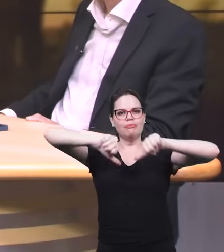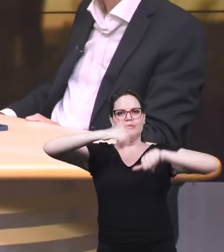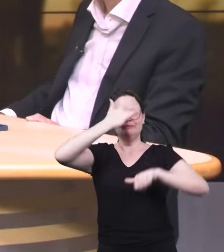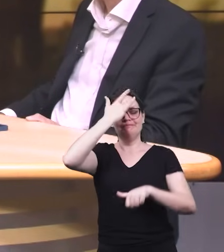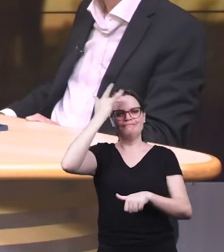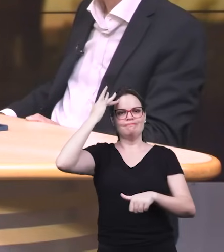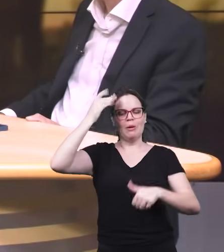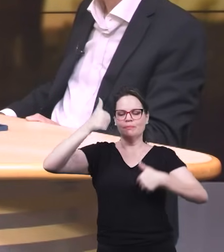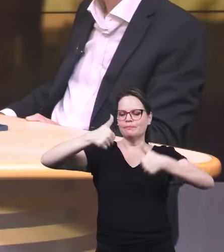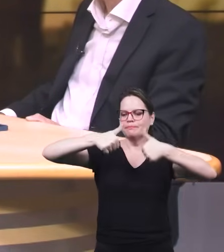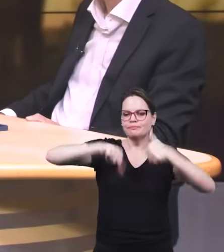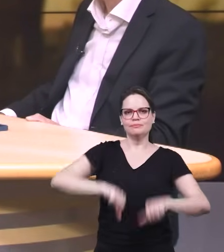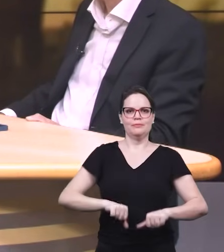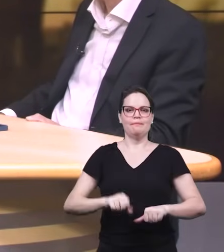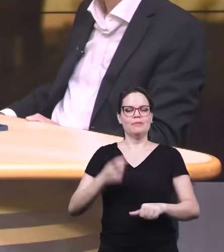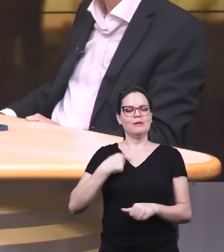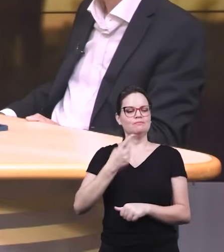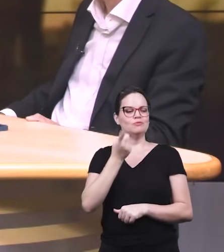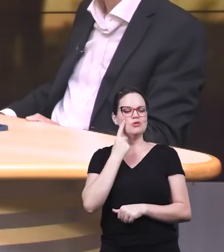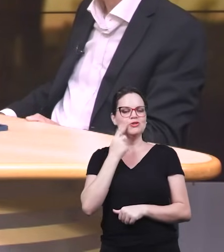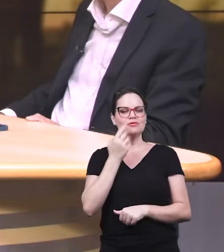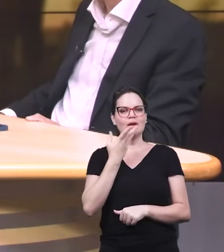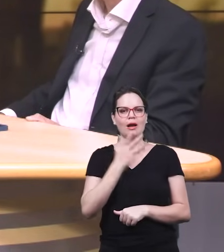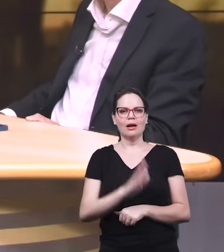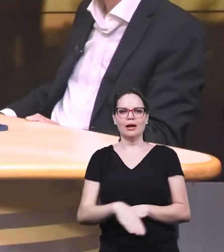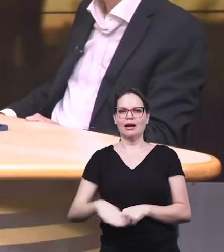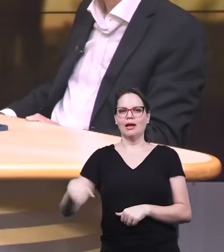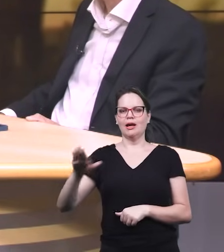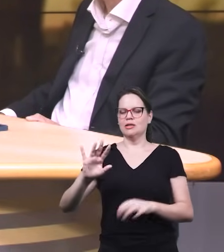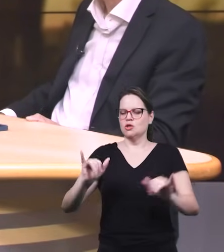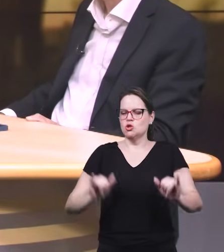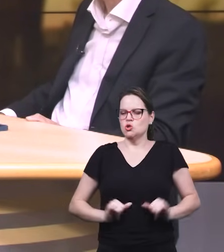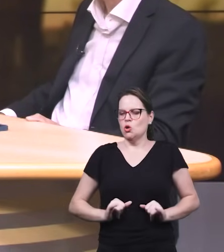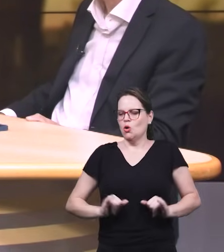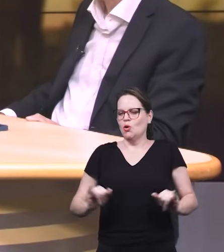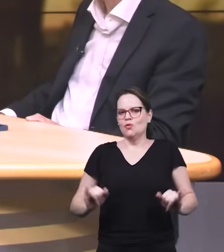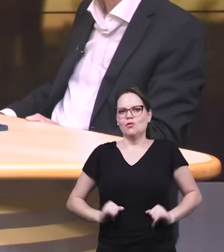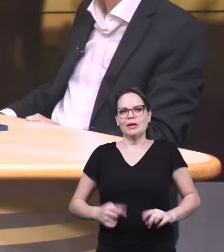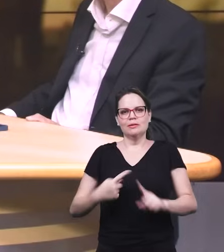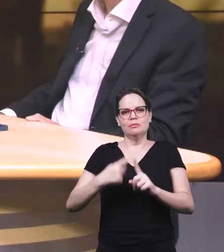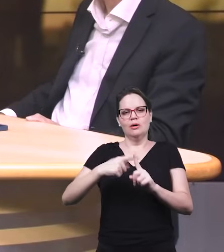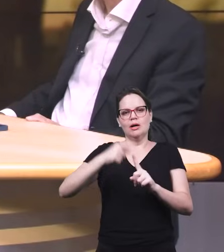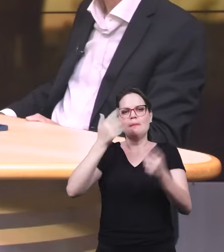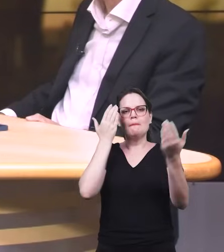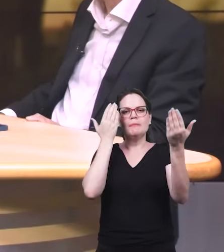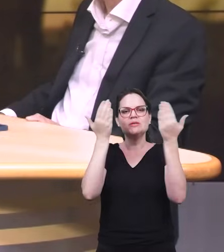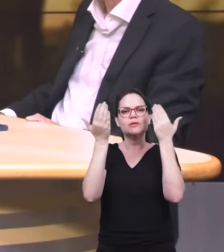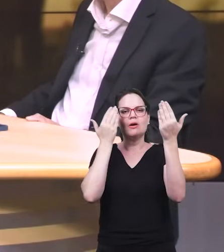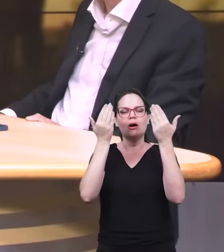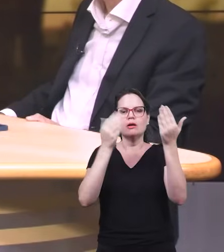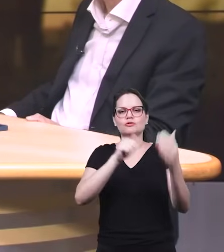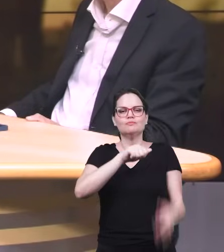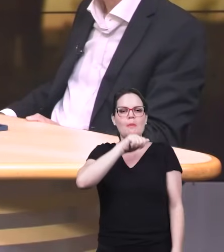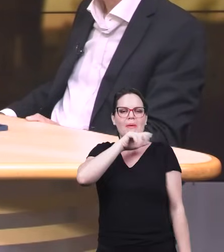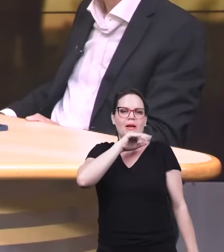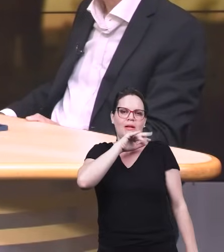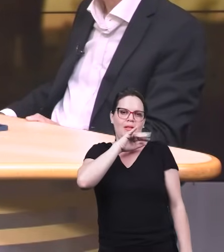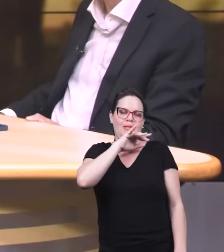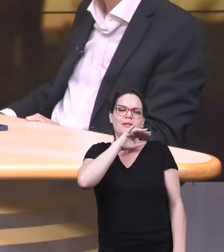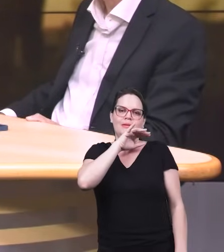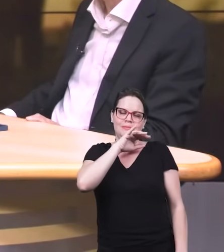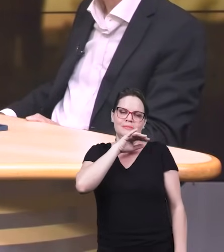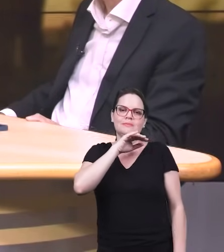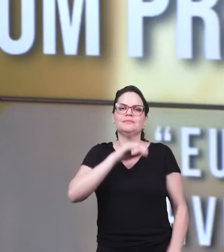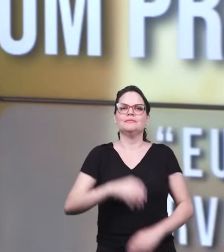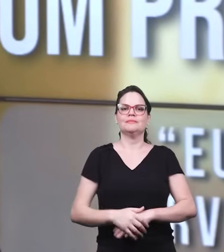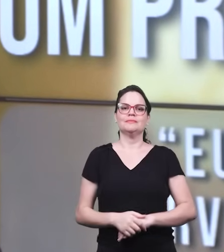crianças estão sofrendo porque as mentes estão enfermas. Então, acho que um bom início